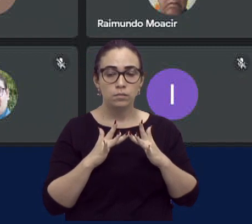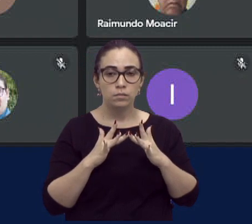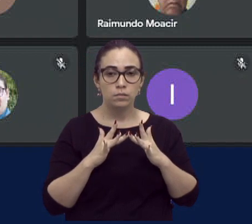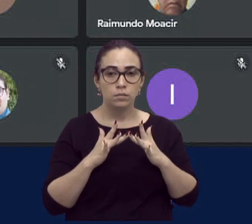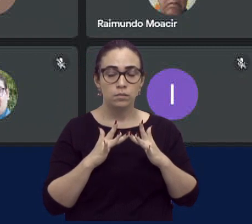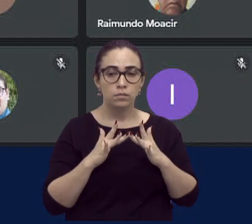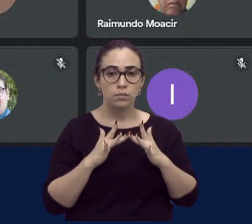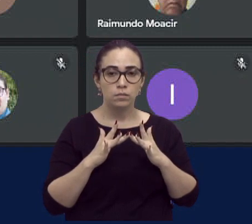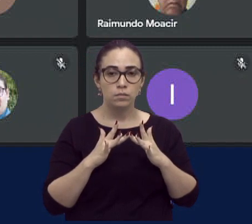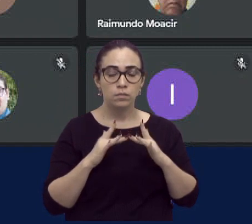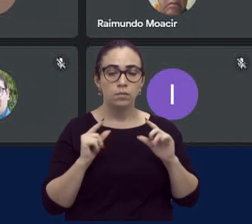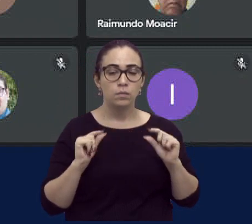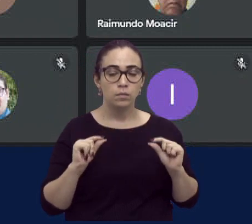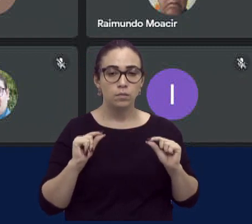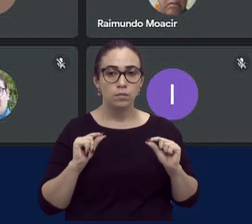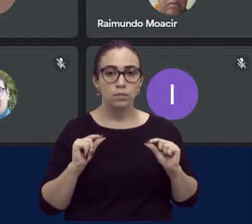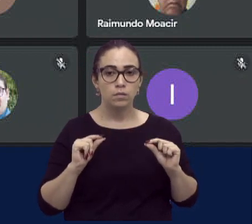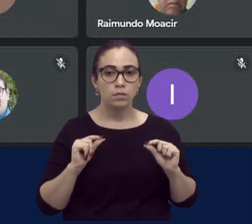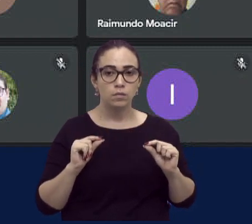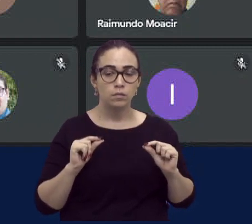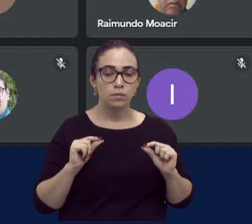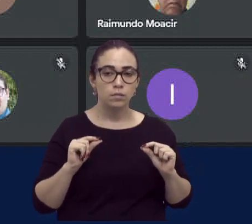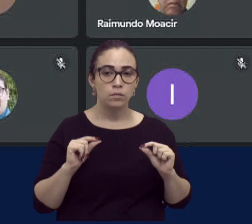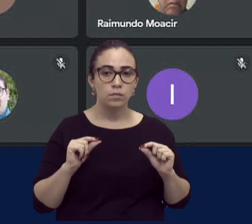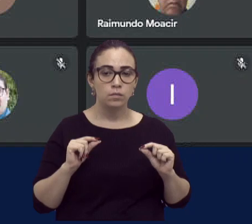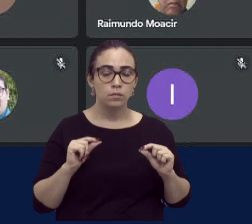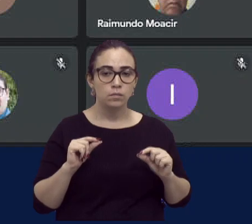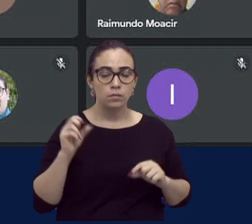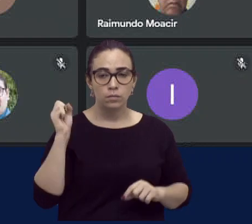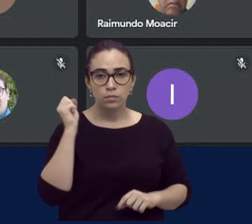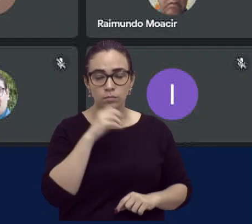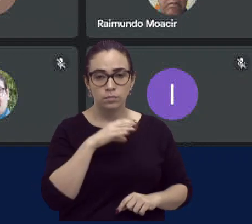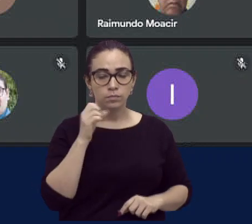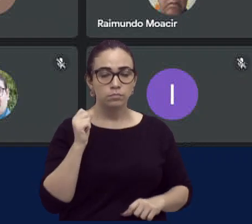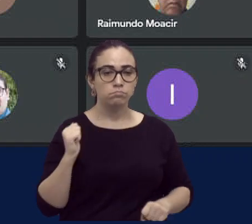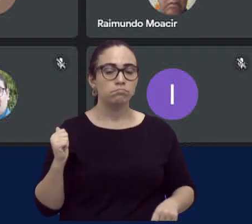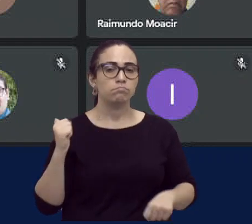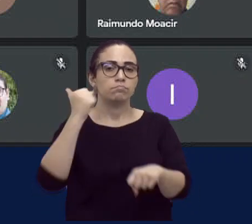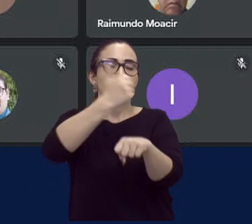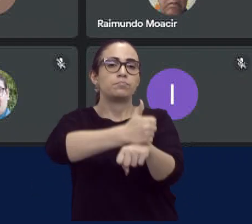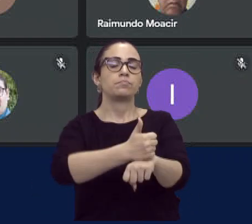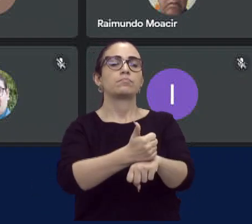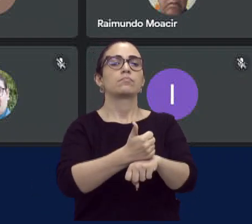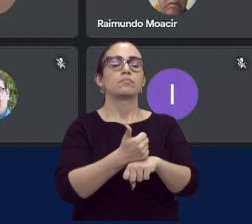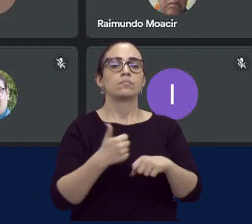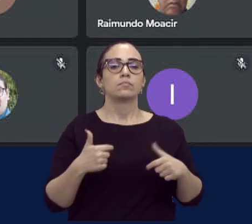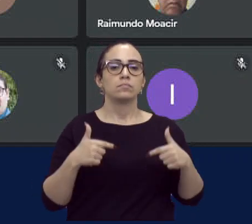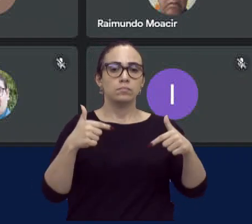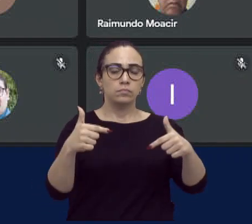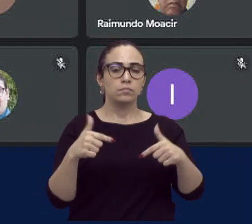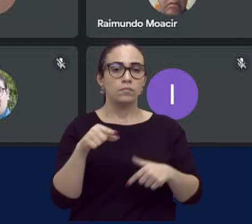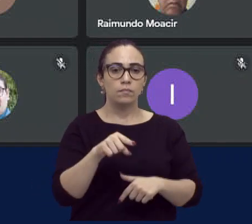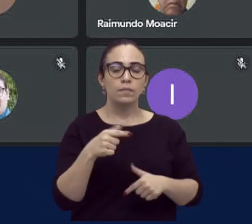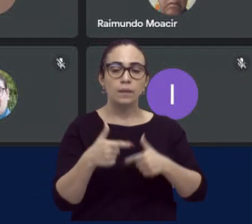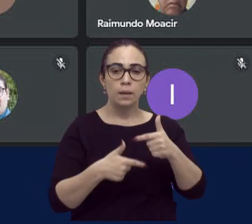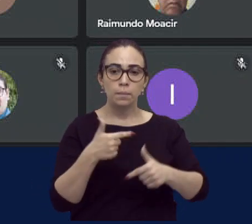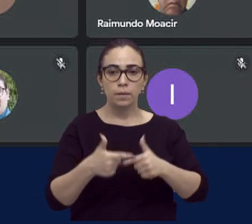se alguém tivesse tomado a frente dessa pessoa em alguma ação do trabalho